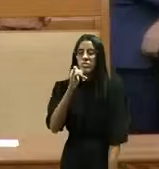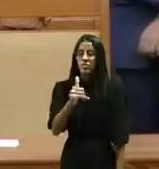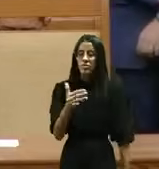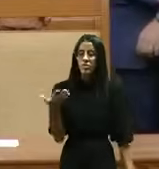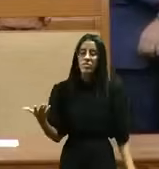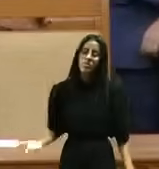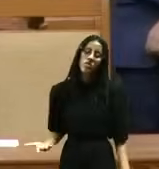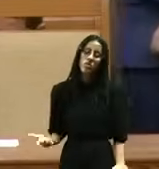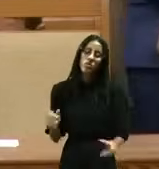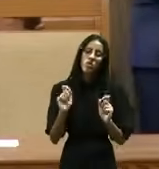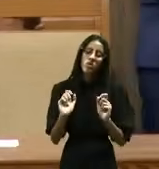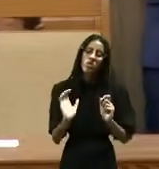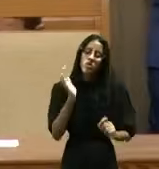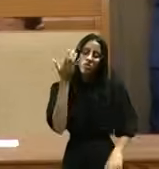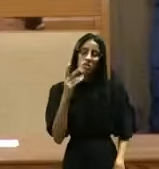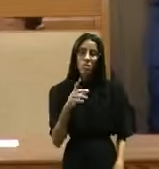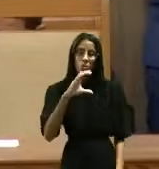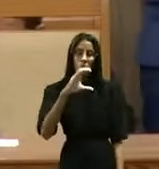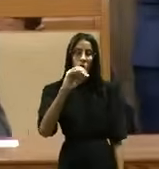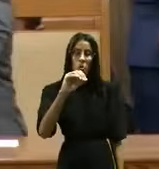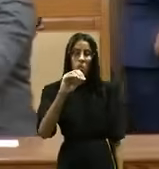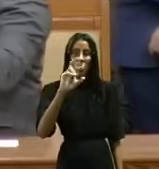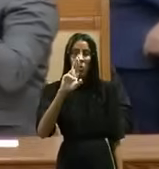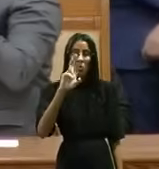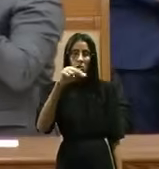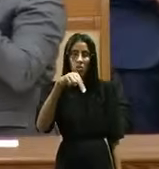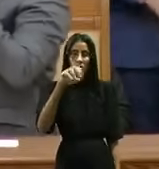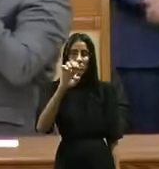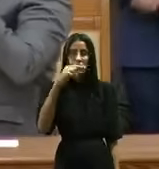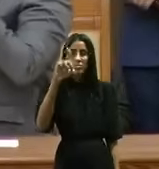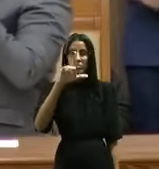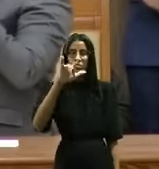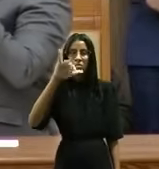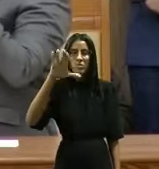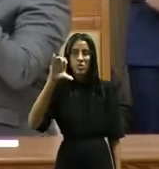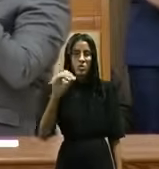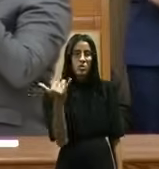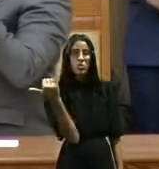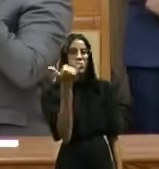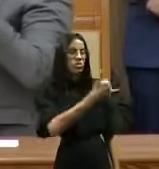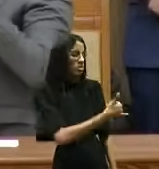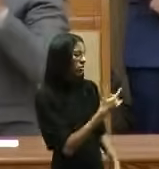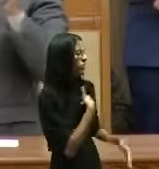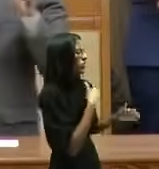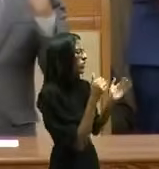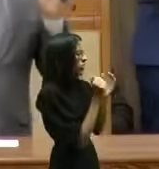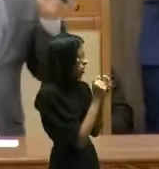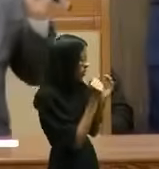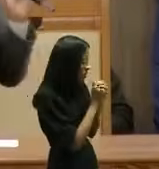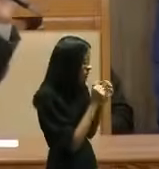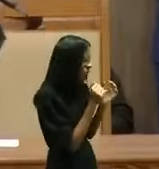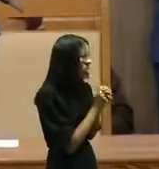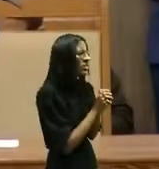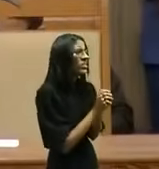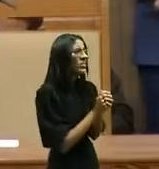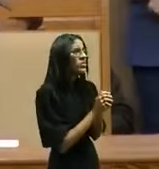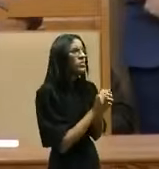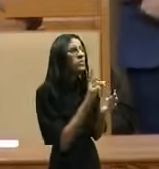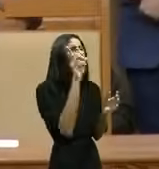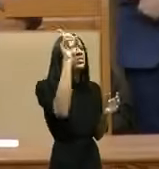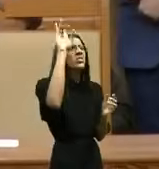porque eu tava orando e o senhor mandou um anjo e o Anjo disse que era para mim te buscar aí começou a